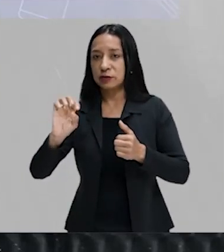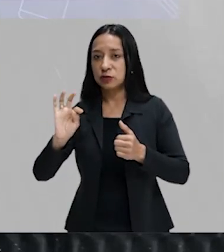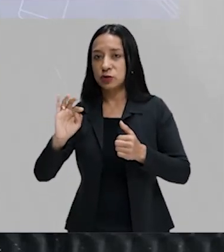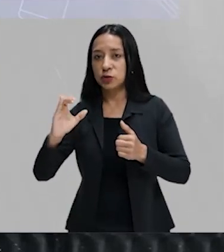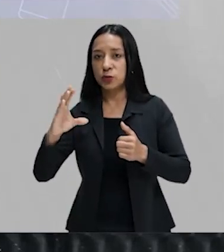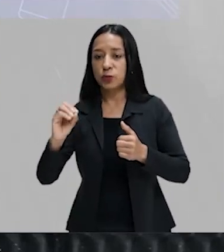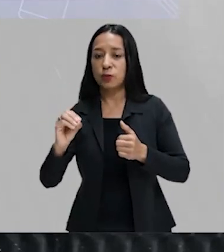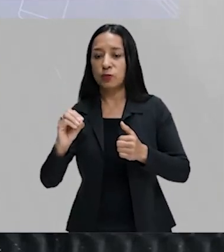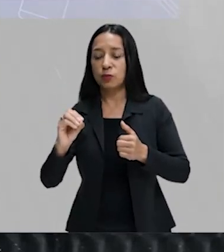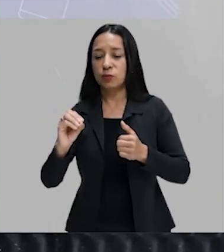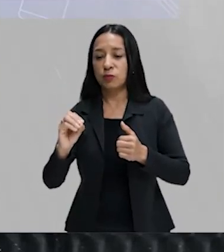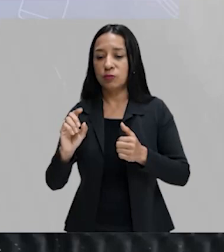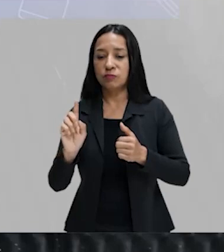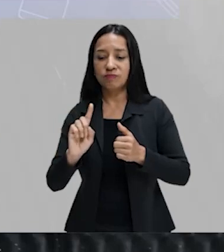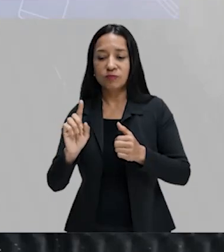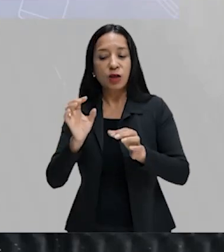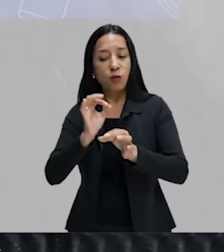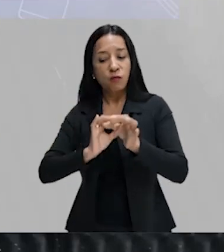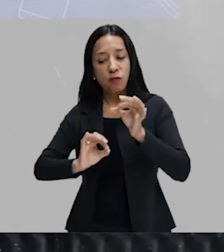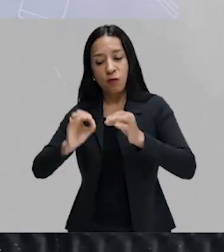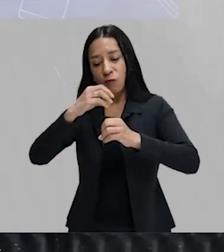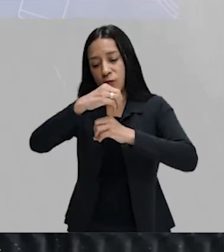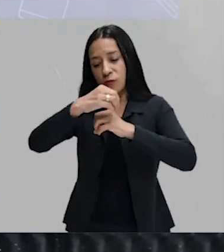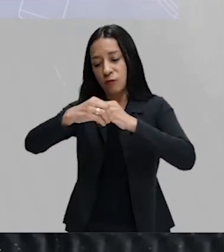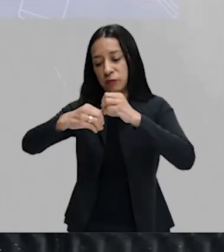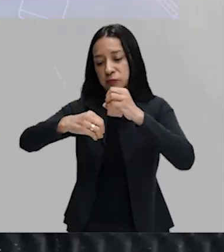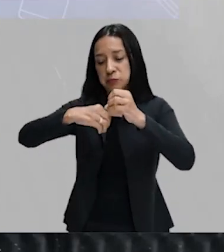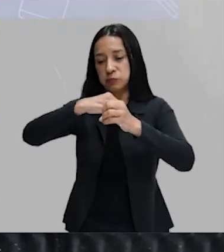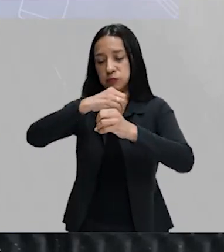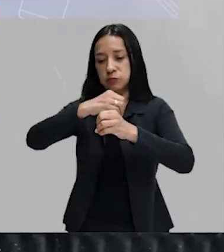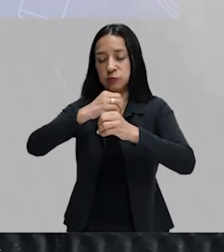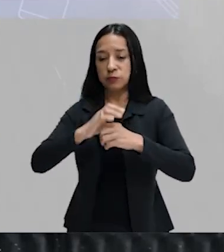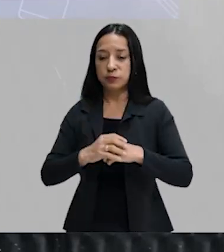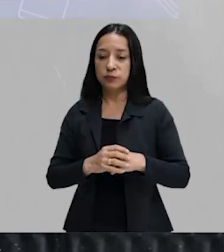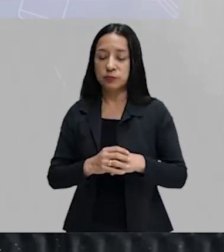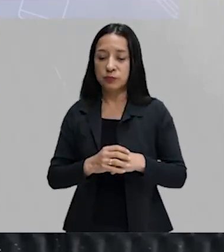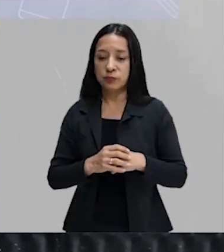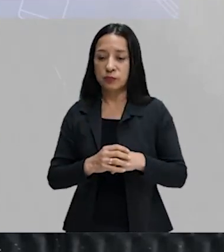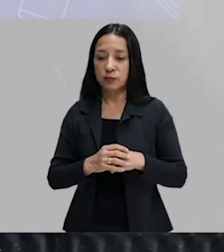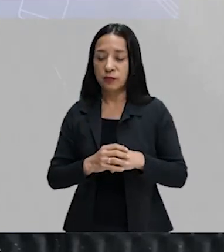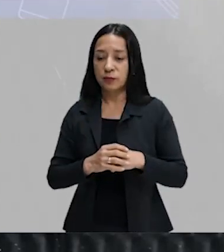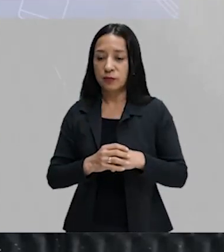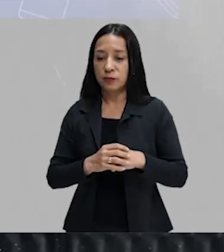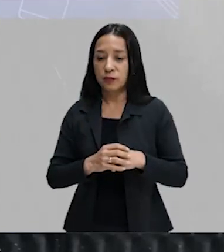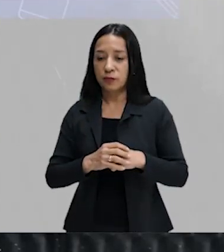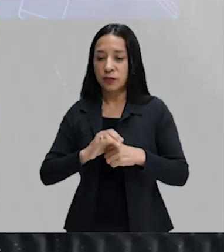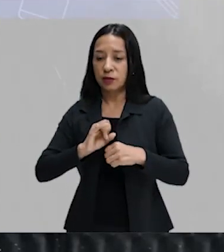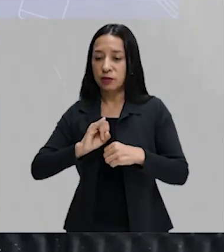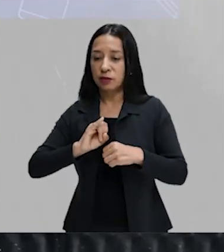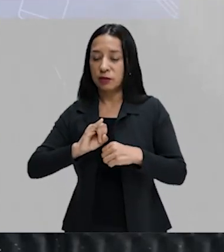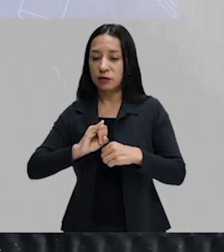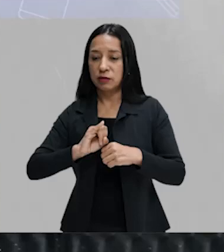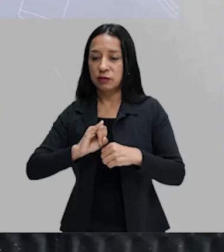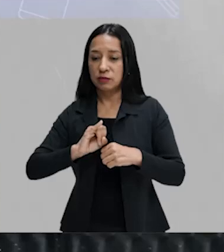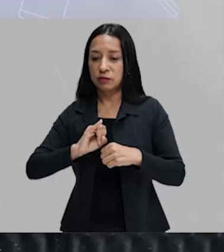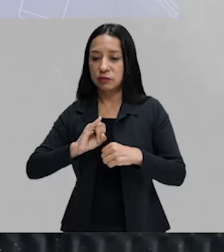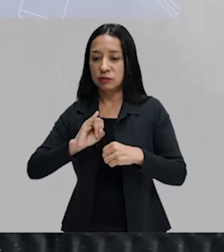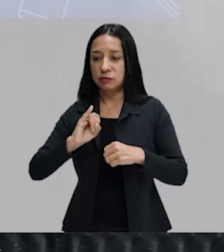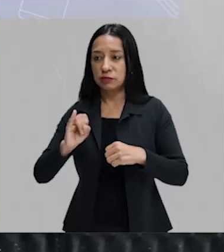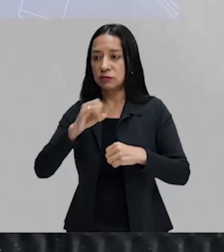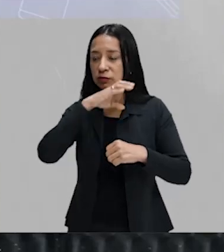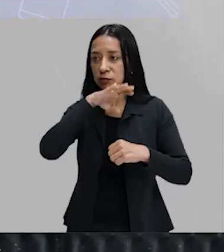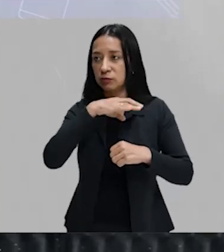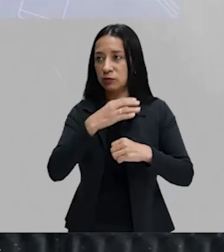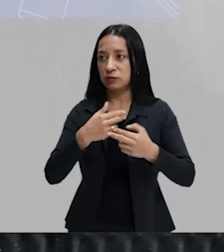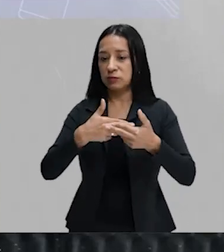animal que não forma folhetos embrionários. Agora, se o animal formar folhetos embrionários,